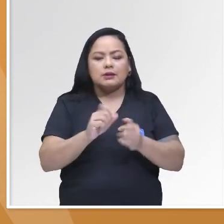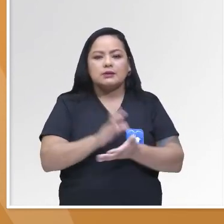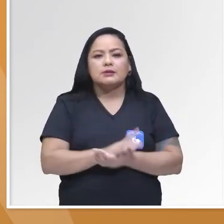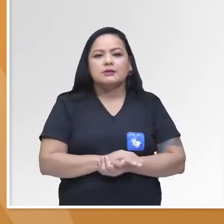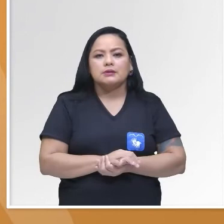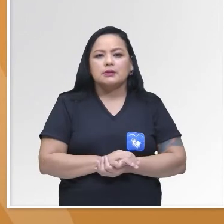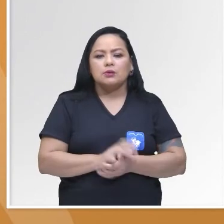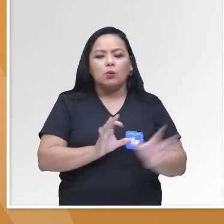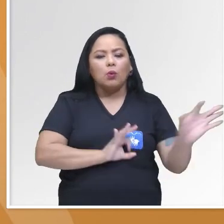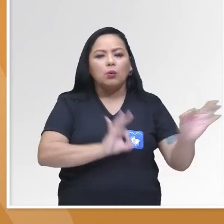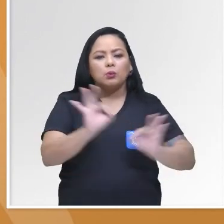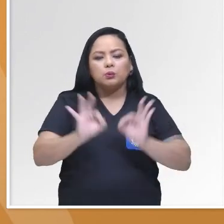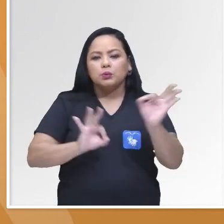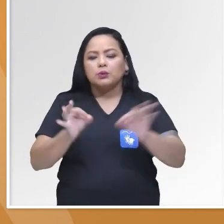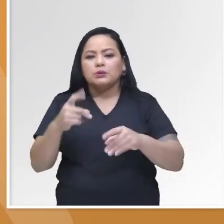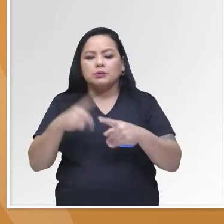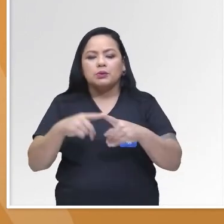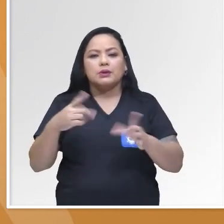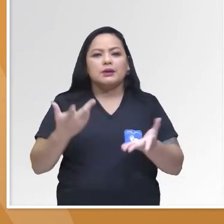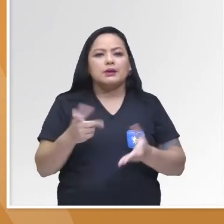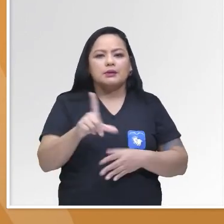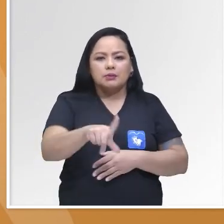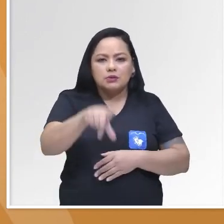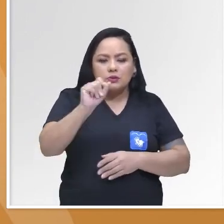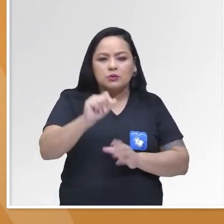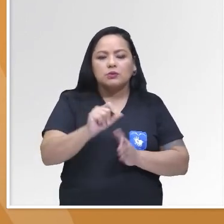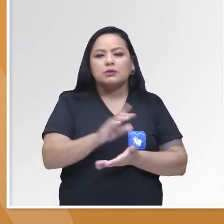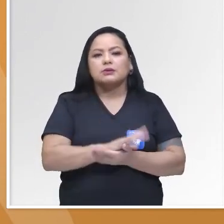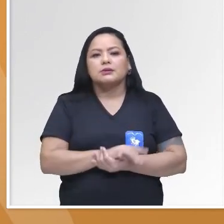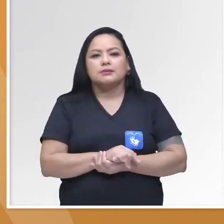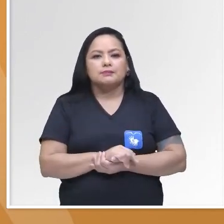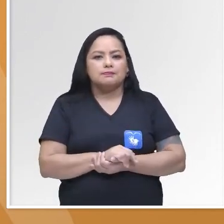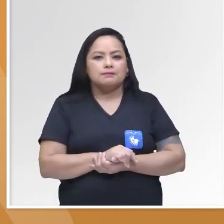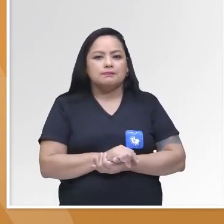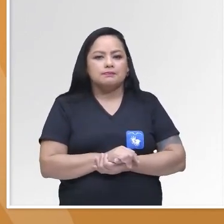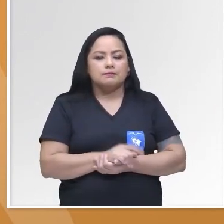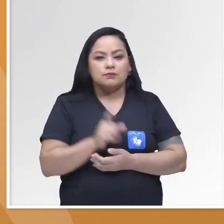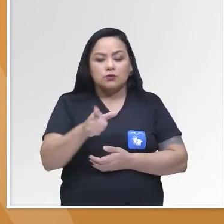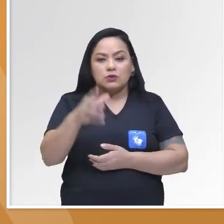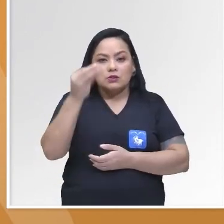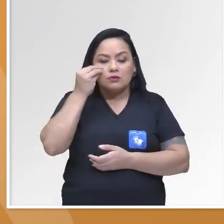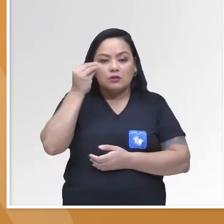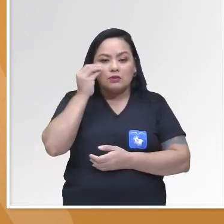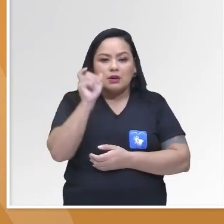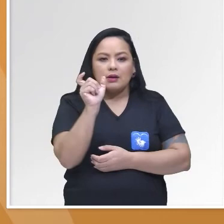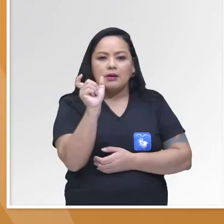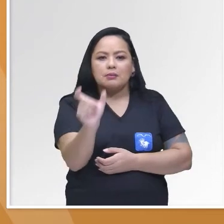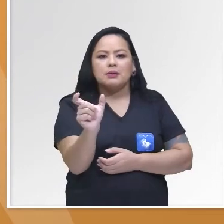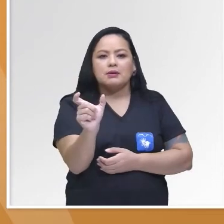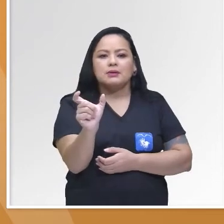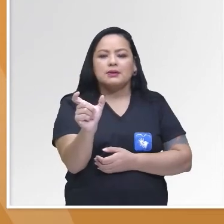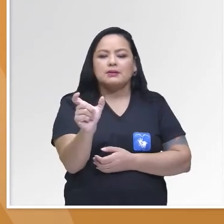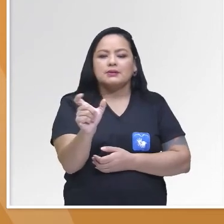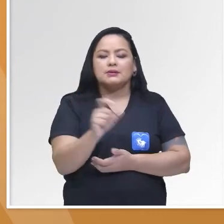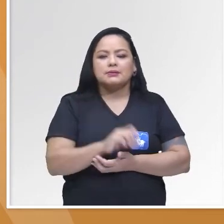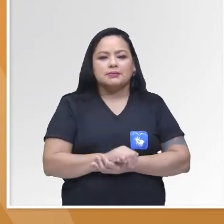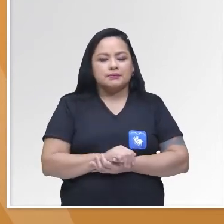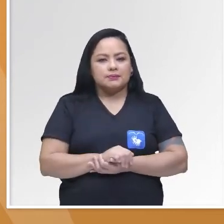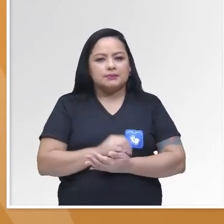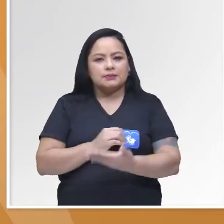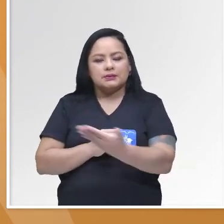determinado processo para a tomada de decisões. Vejam bem a palavra-chave